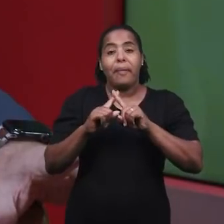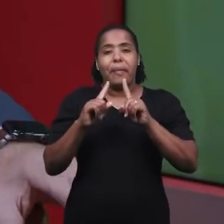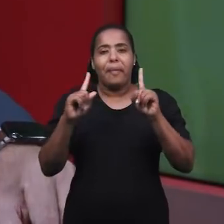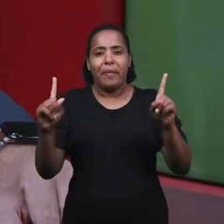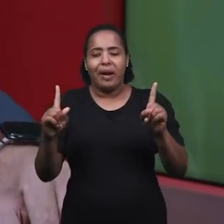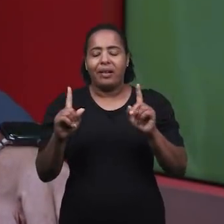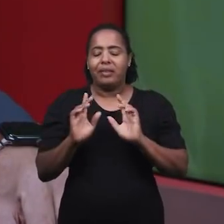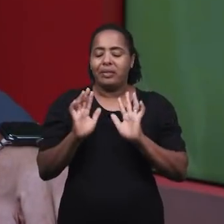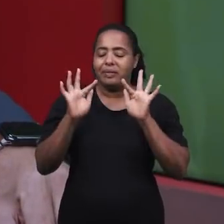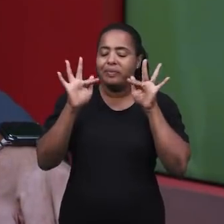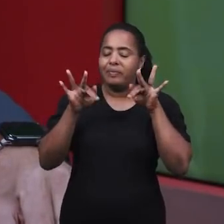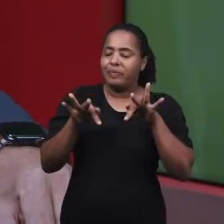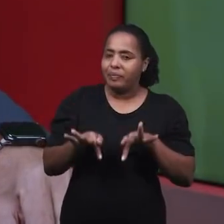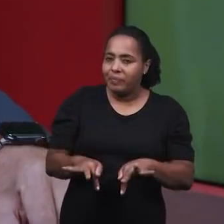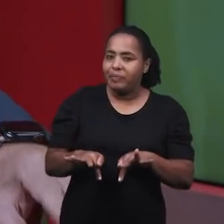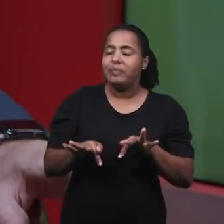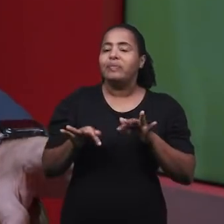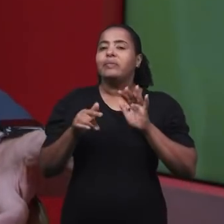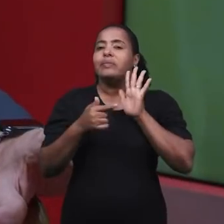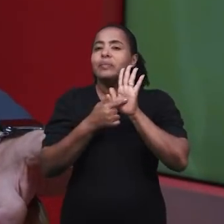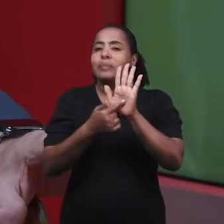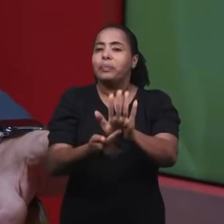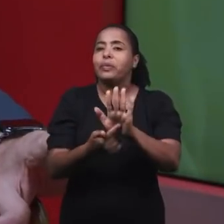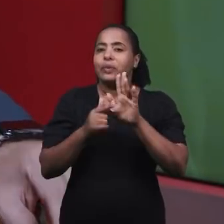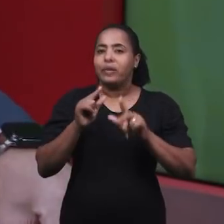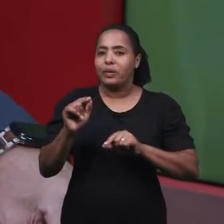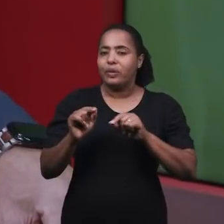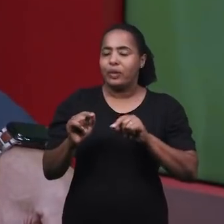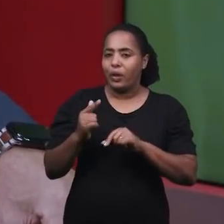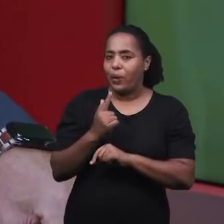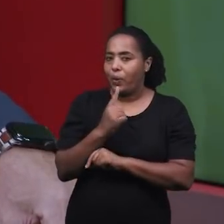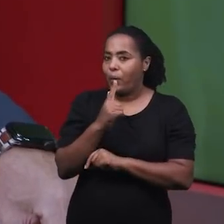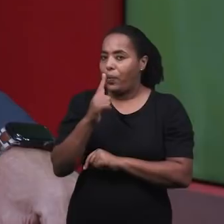Mas eu quero encerrar falando de mais um